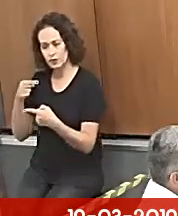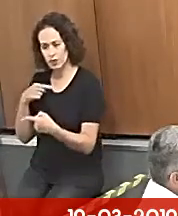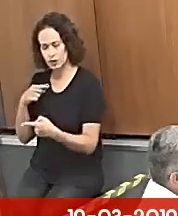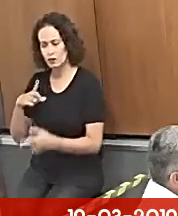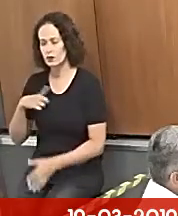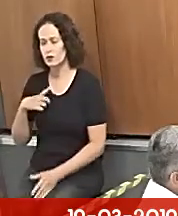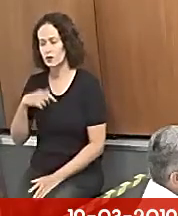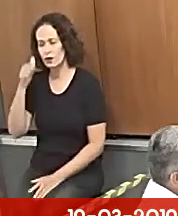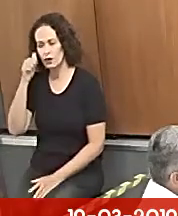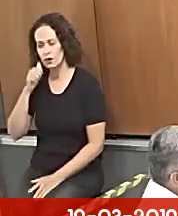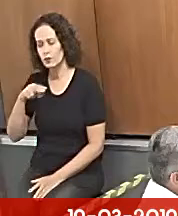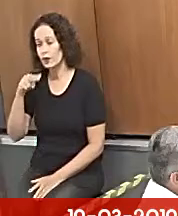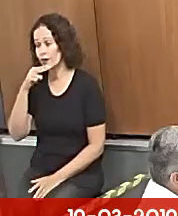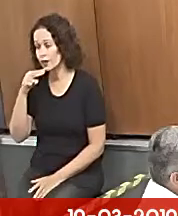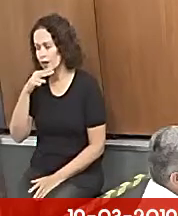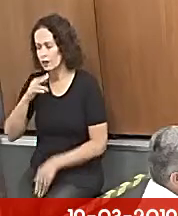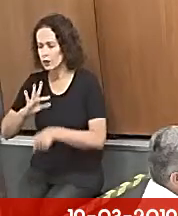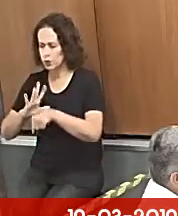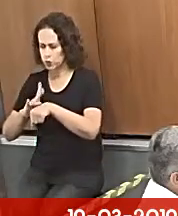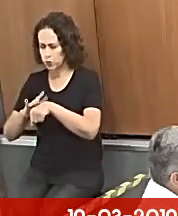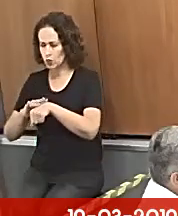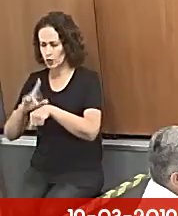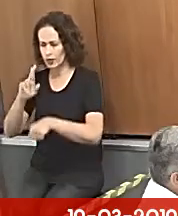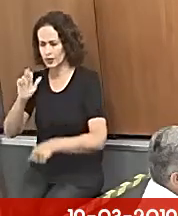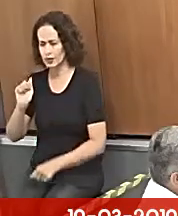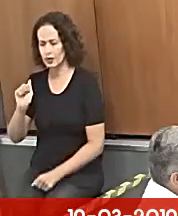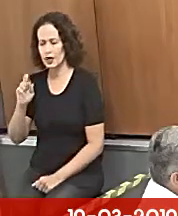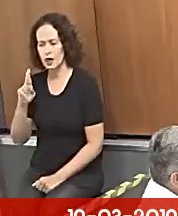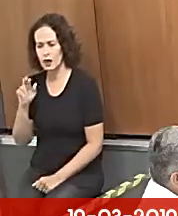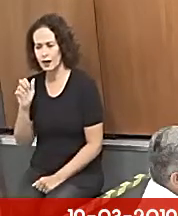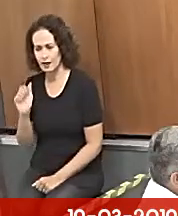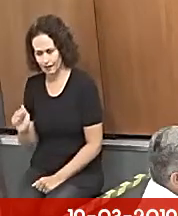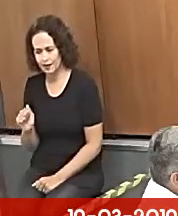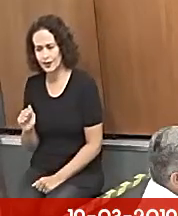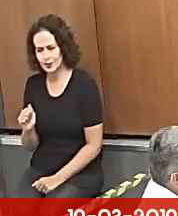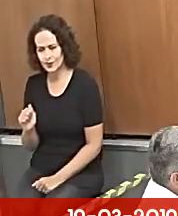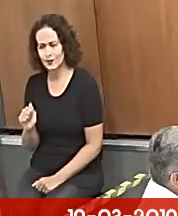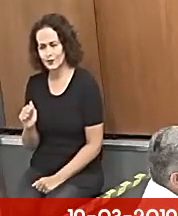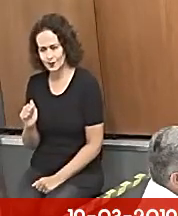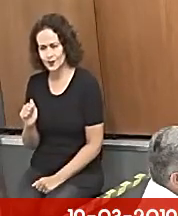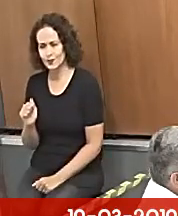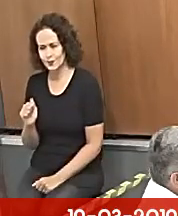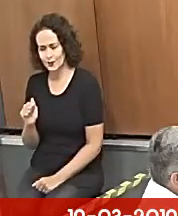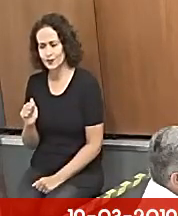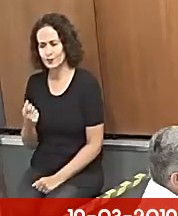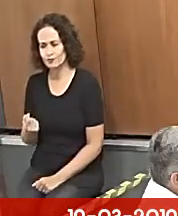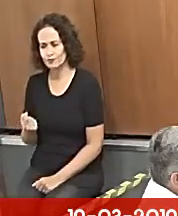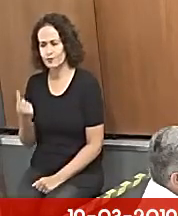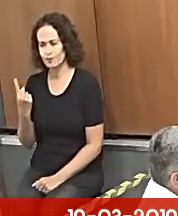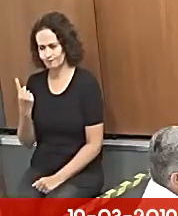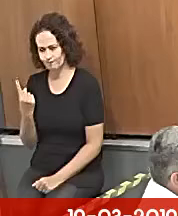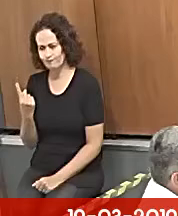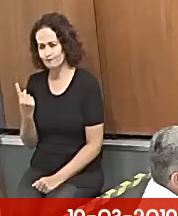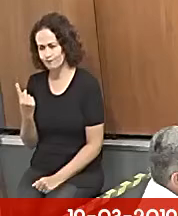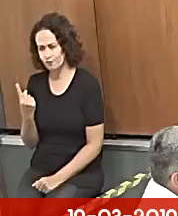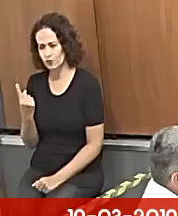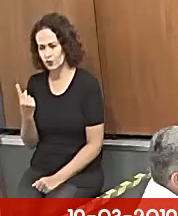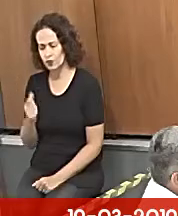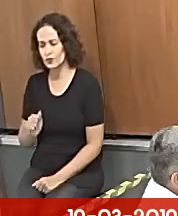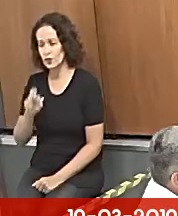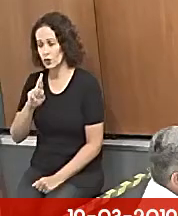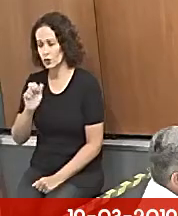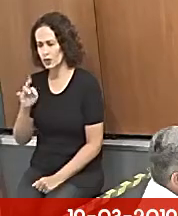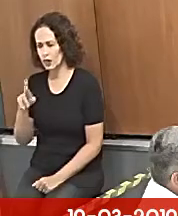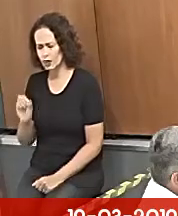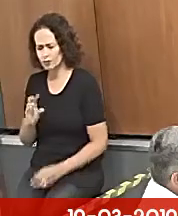neta como a doença raríssima cornélia de lange e uma doença raríssima e os raros no brasil